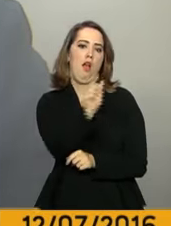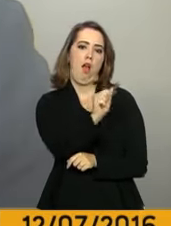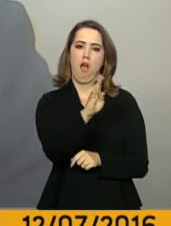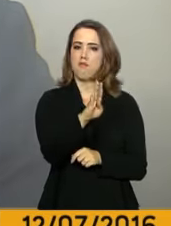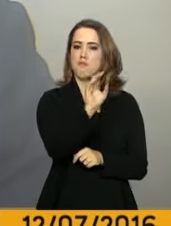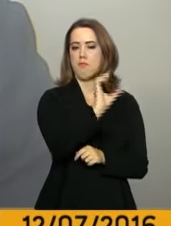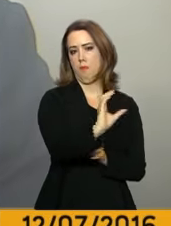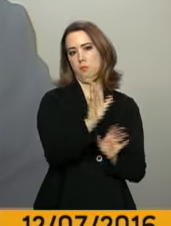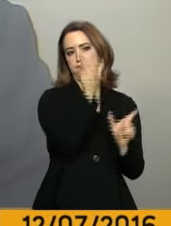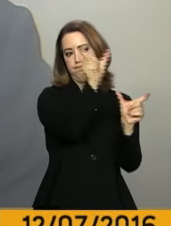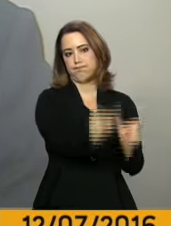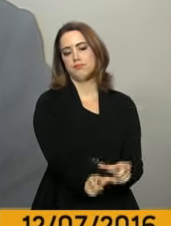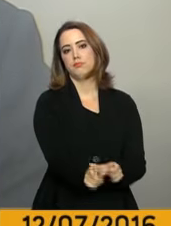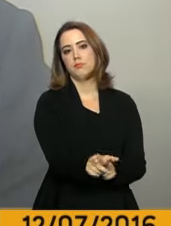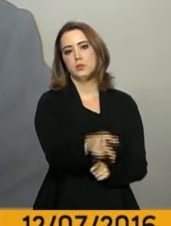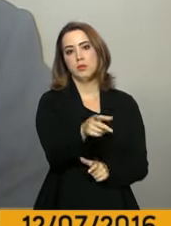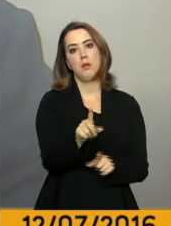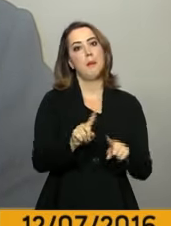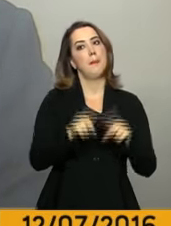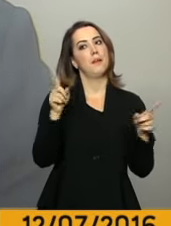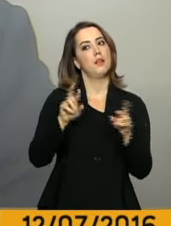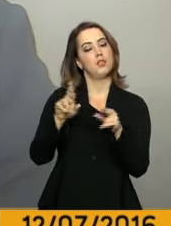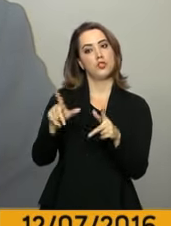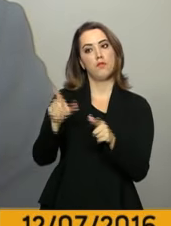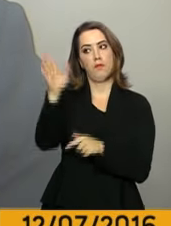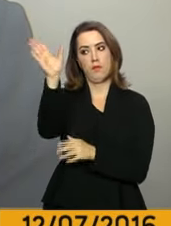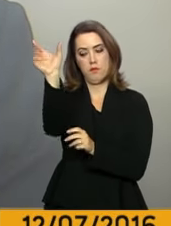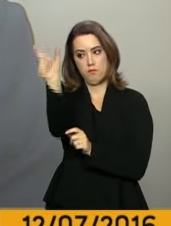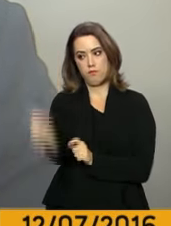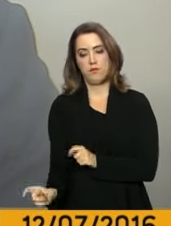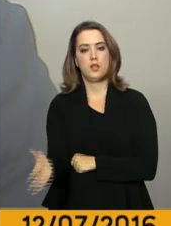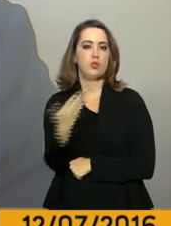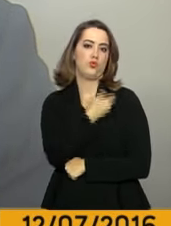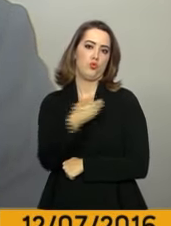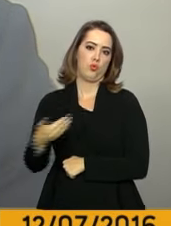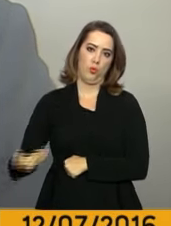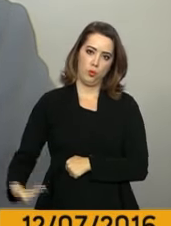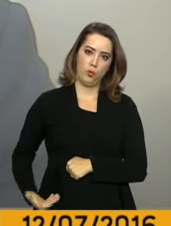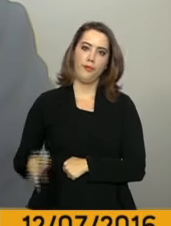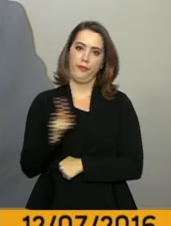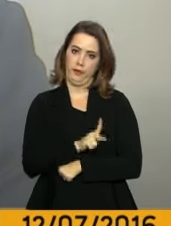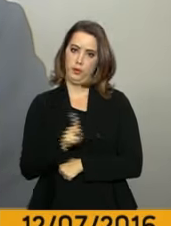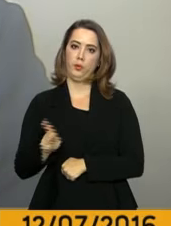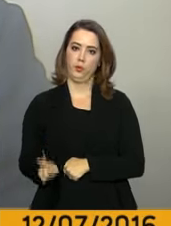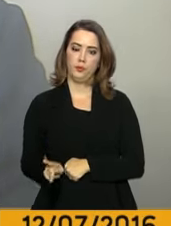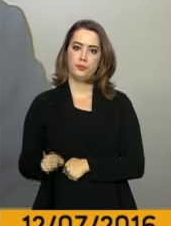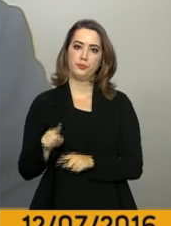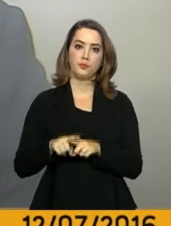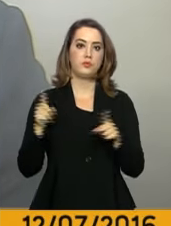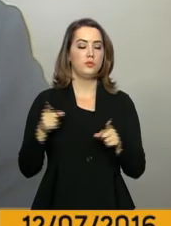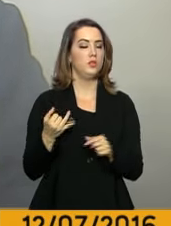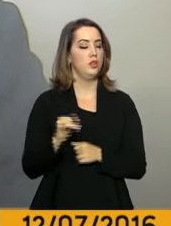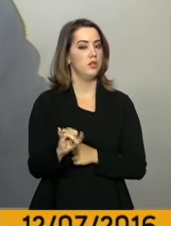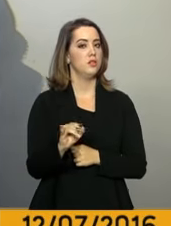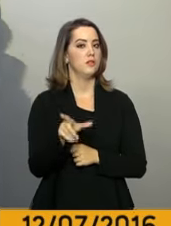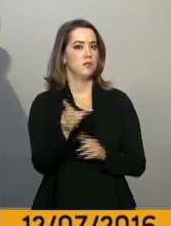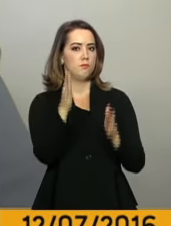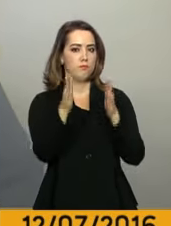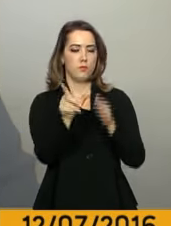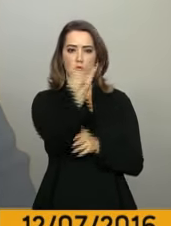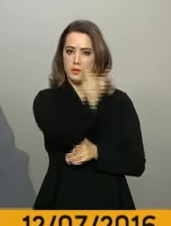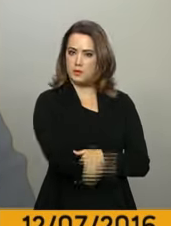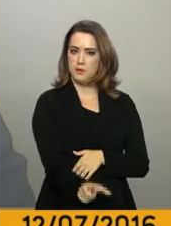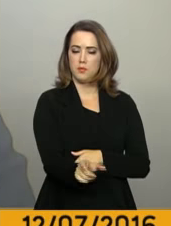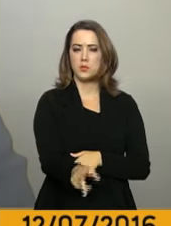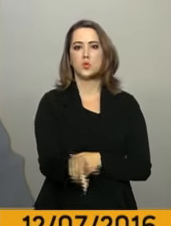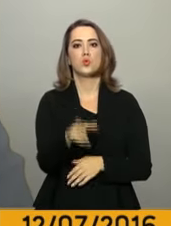c outra coisa é a instituição presidência da república Então quando você assume ainda que interinamente você não